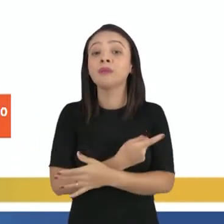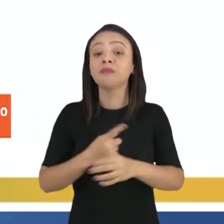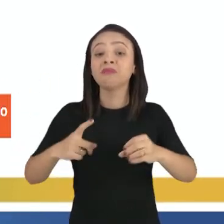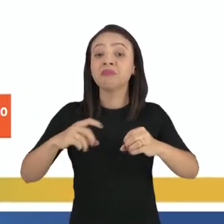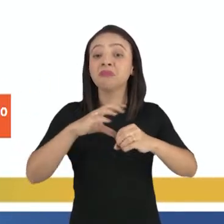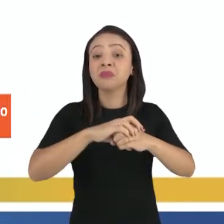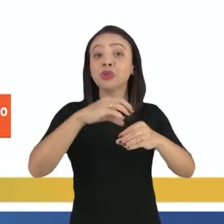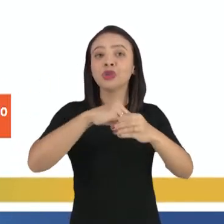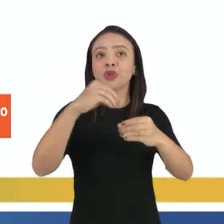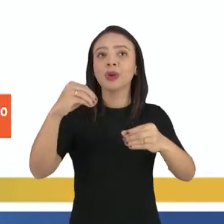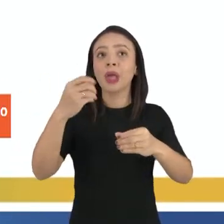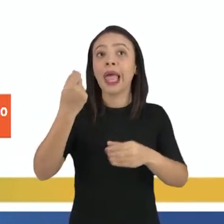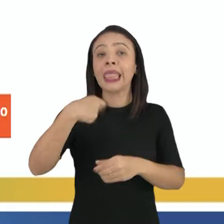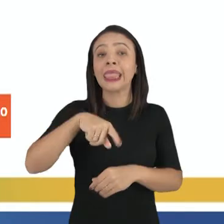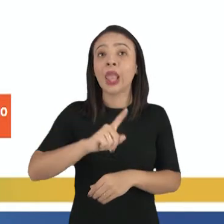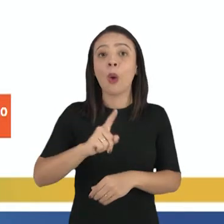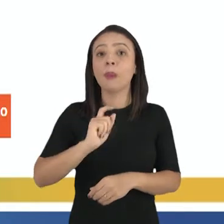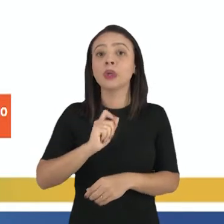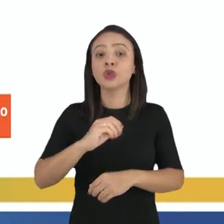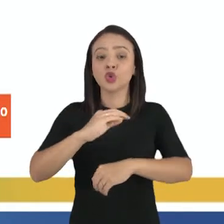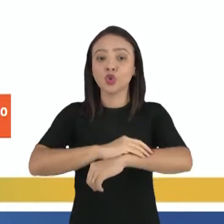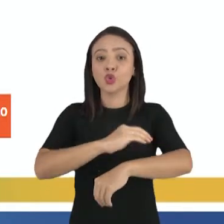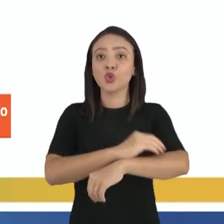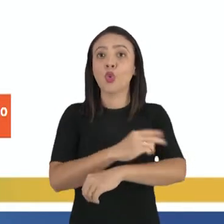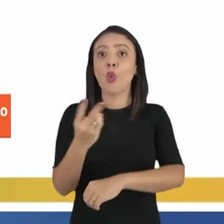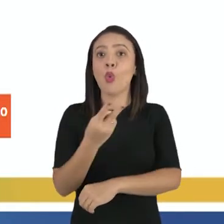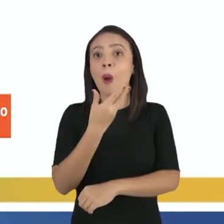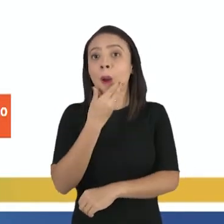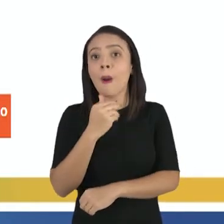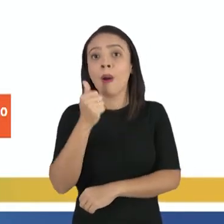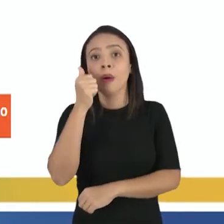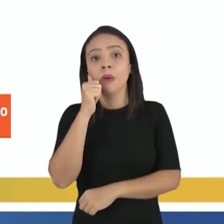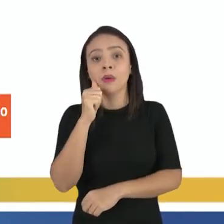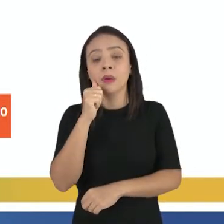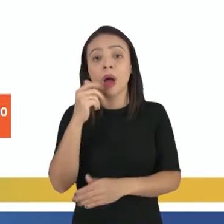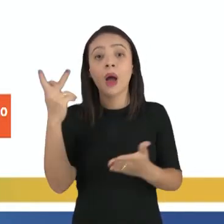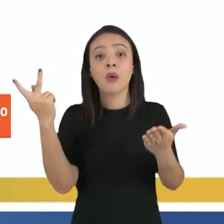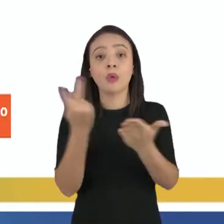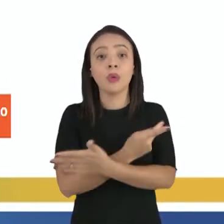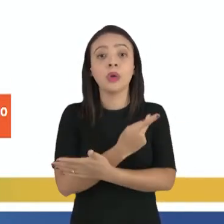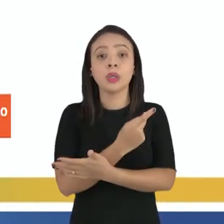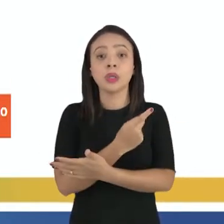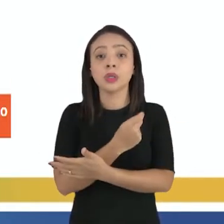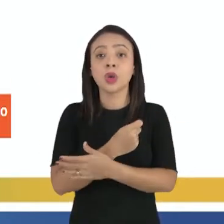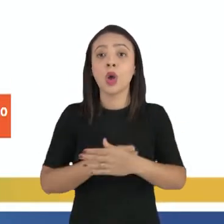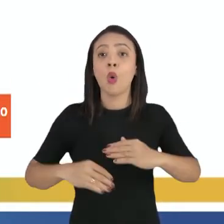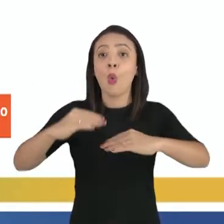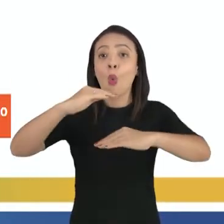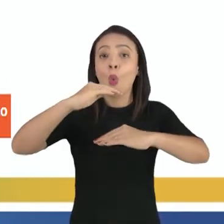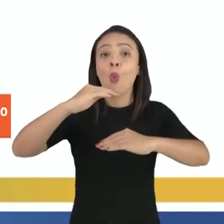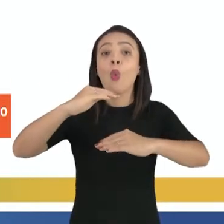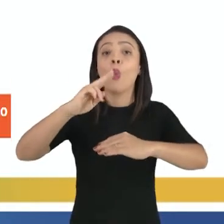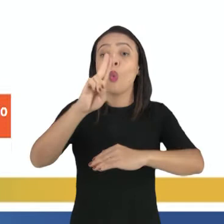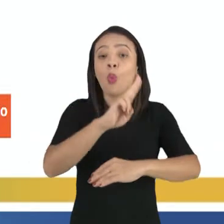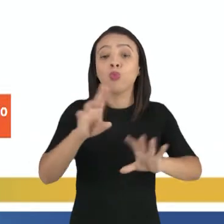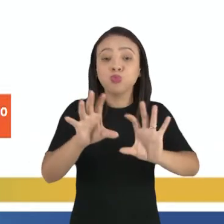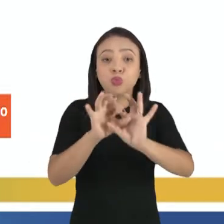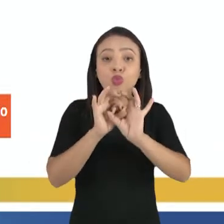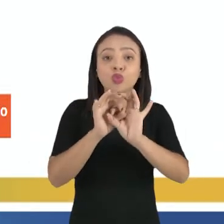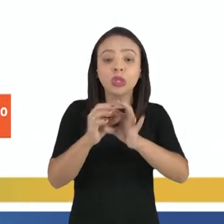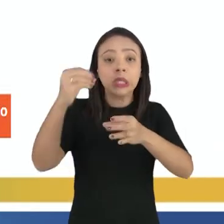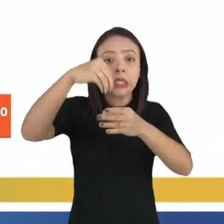Não precisa esse macho e essa fêmea ocorrer um processo de cópula, né? Cópula